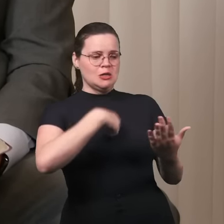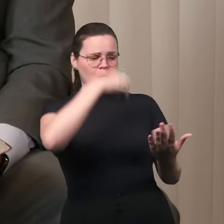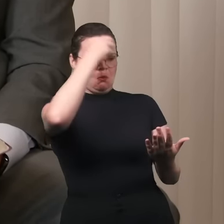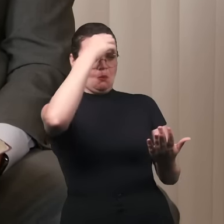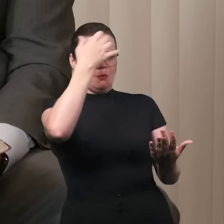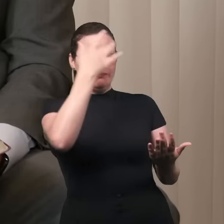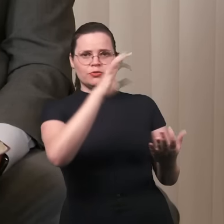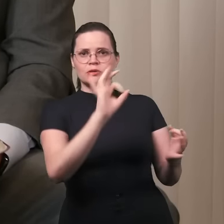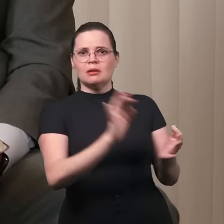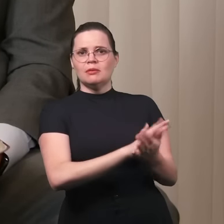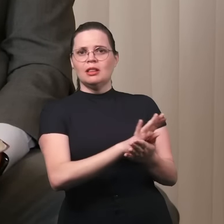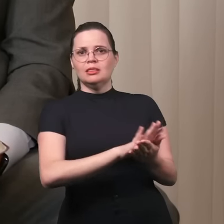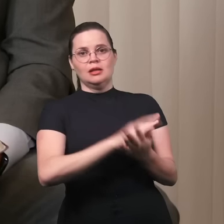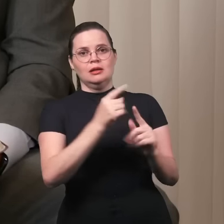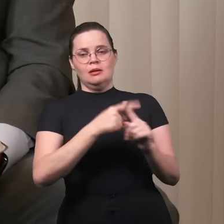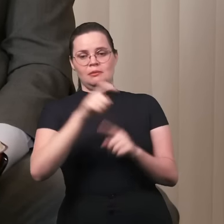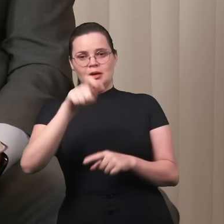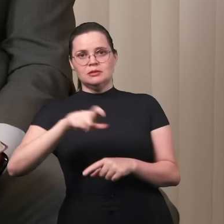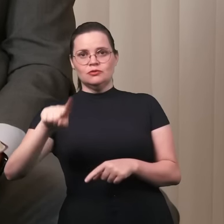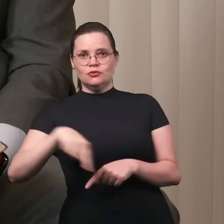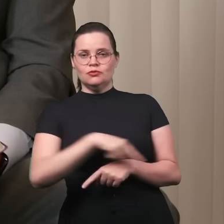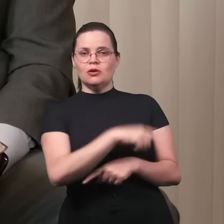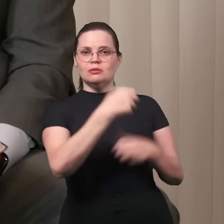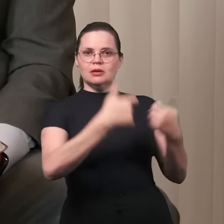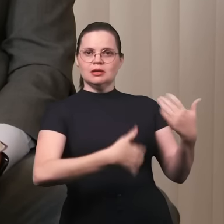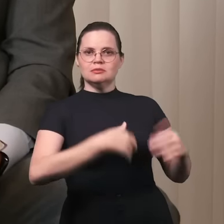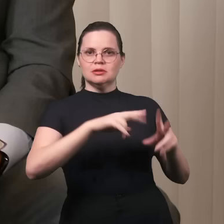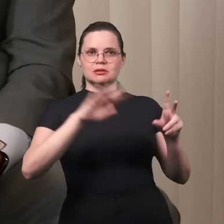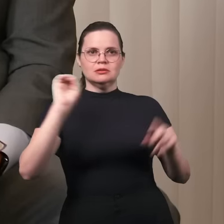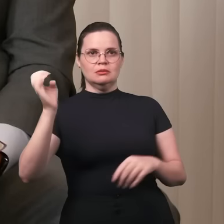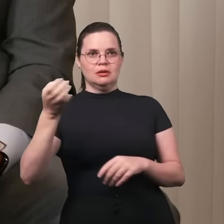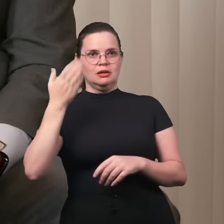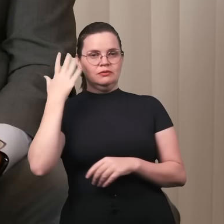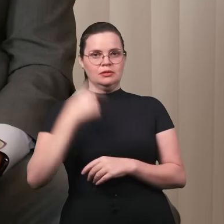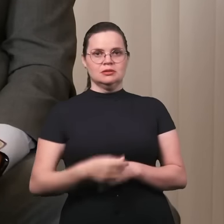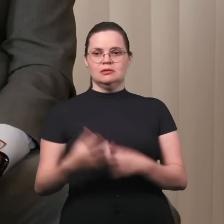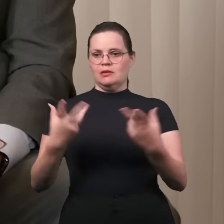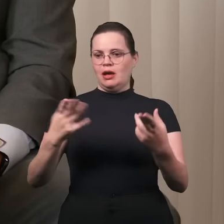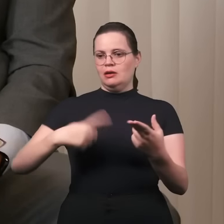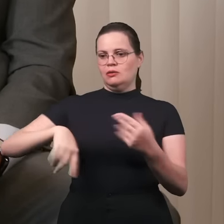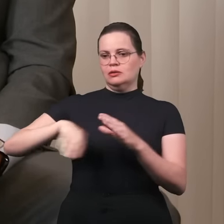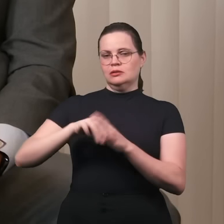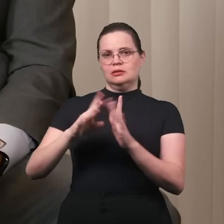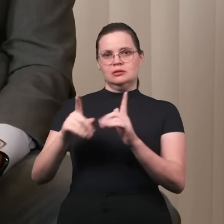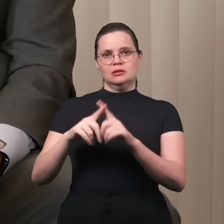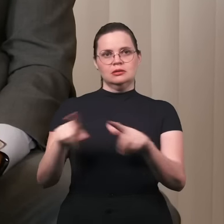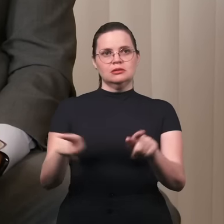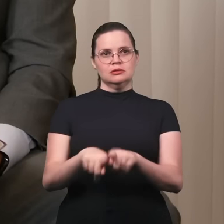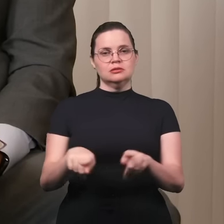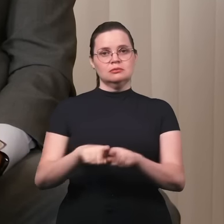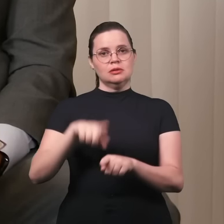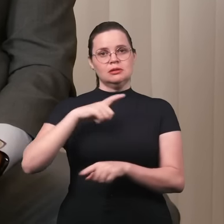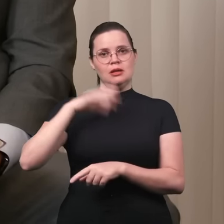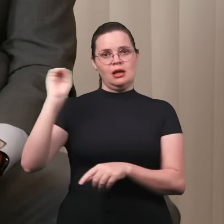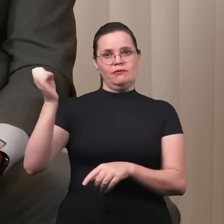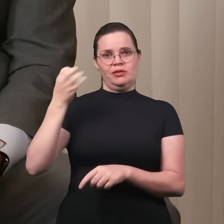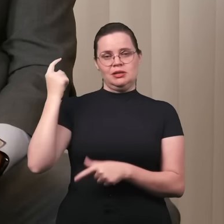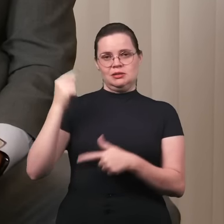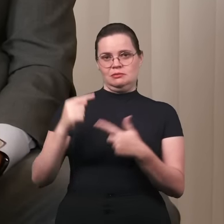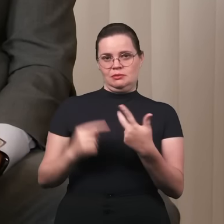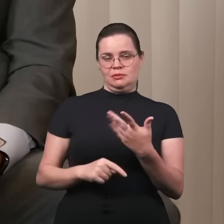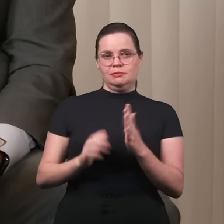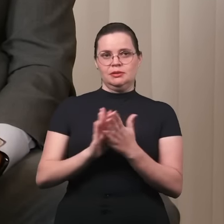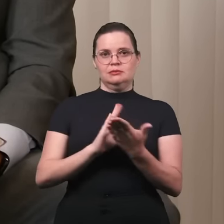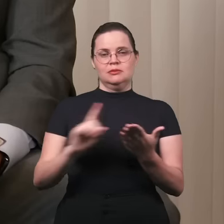maravilhoso, porque a palavra revelada tem poder para convencer o homem, né? Através do Espírito. E naquele dia ali,